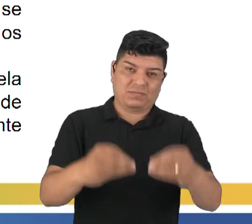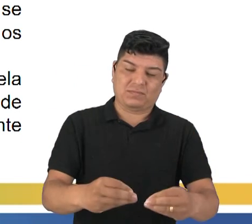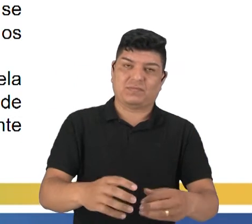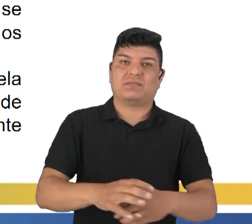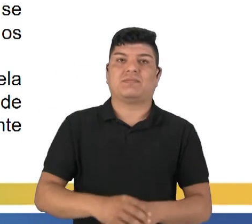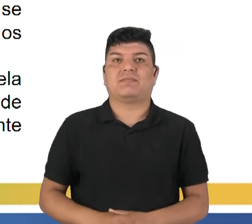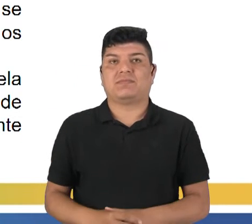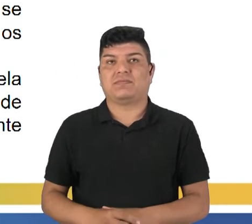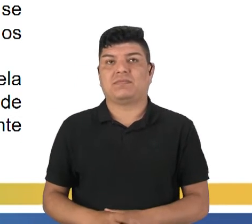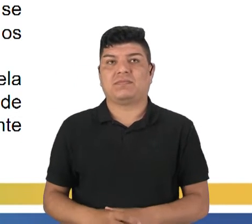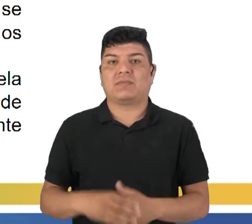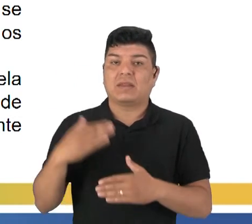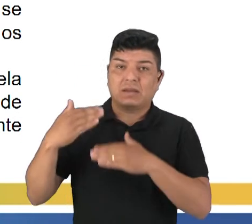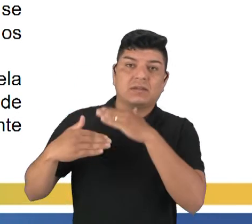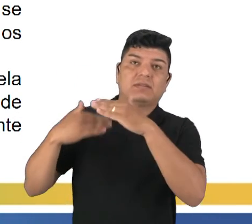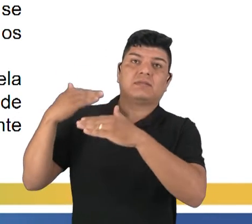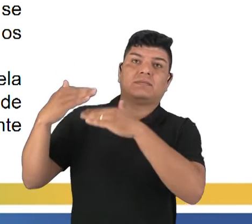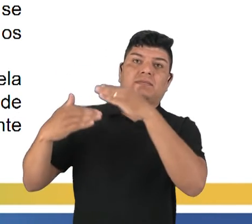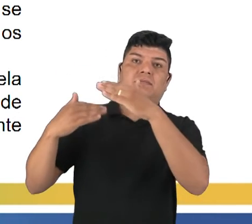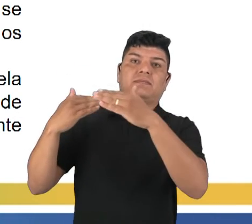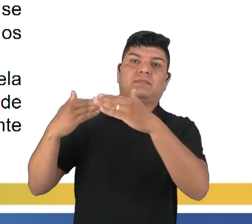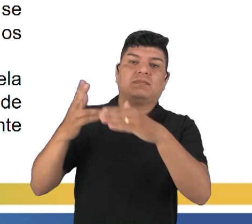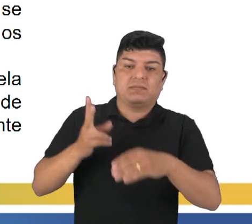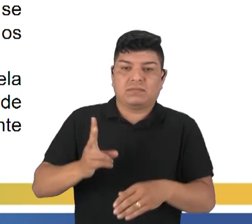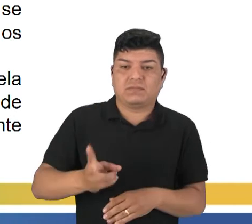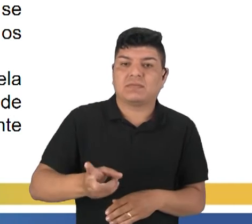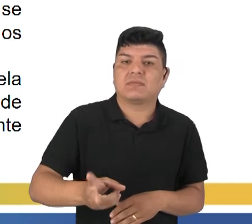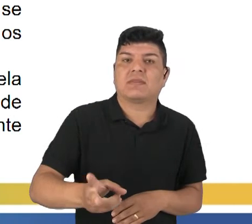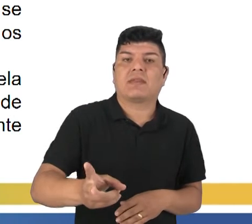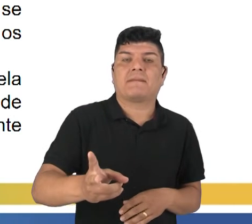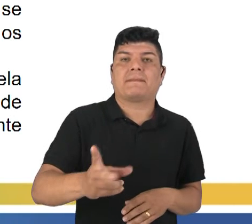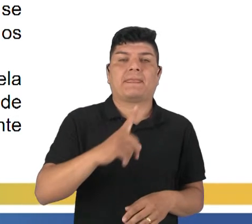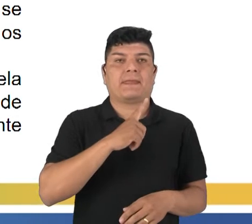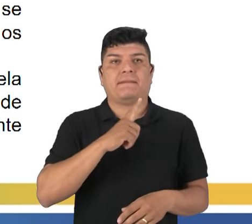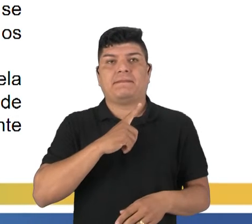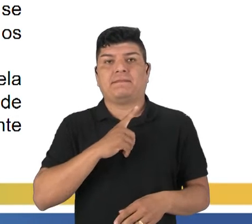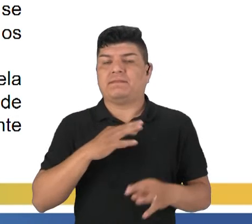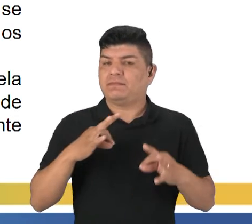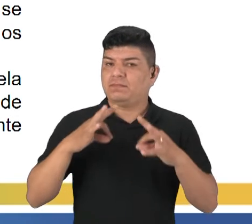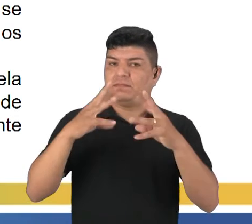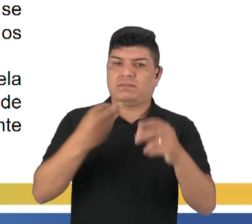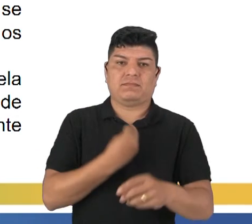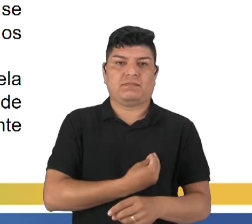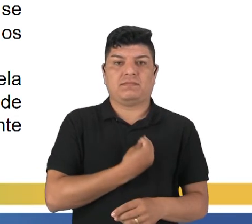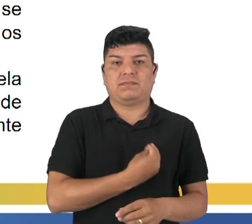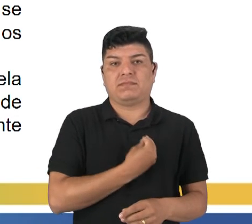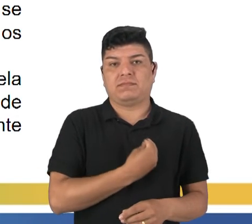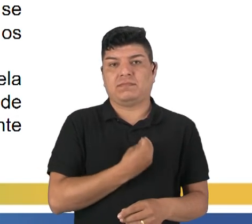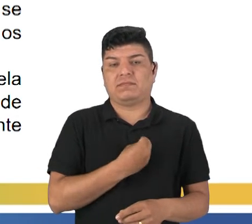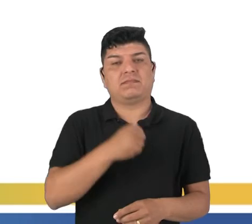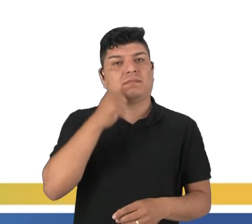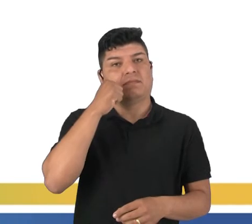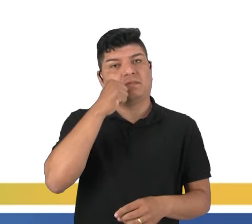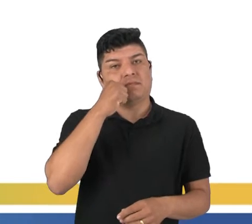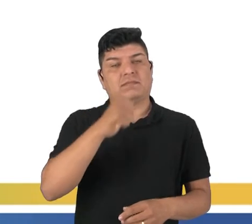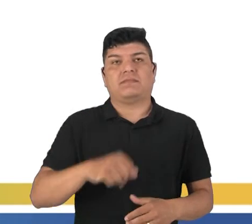novo. Esse processo, ele é contínuo e existe durante toda a vida reprodutiva da